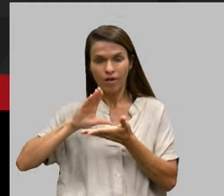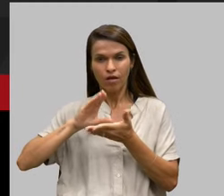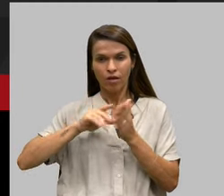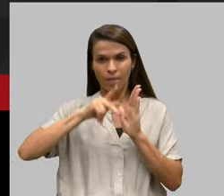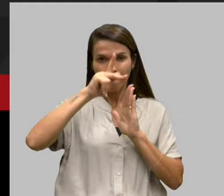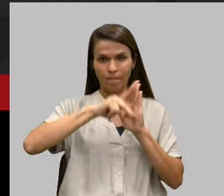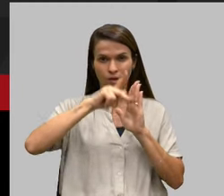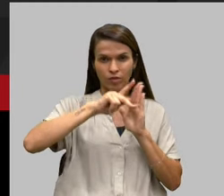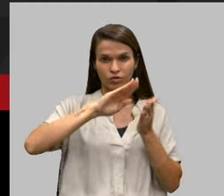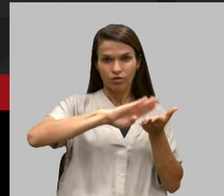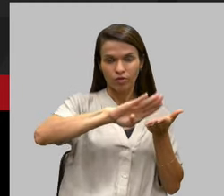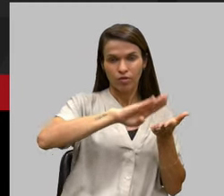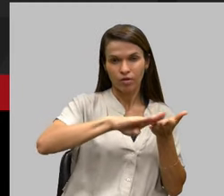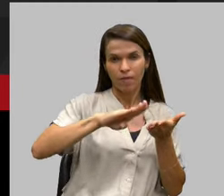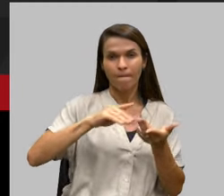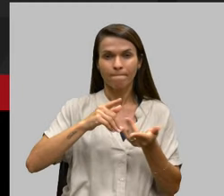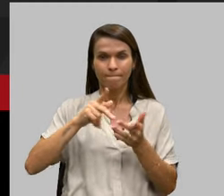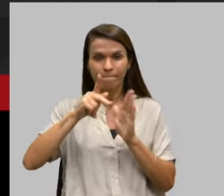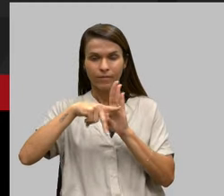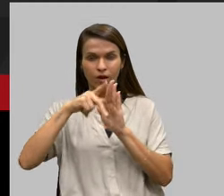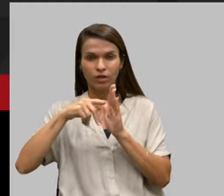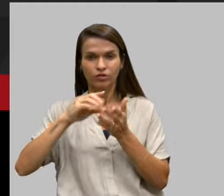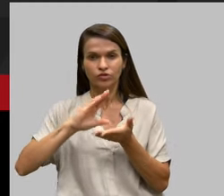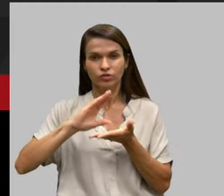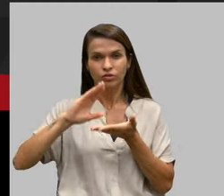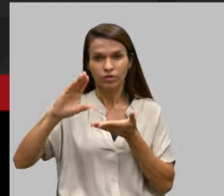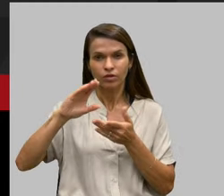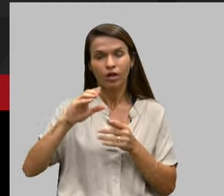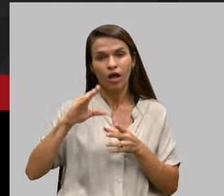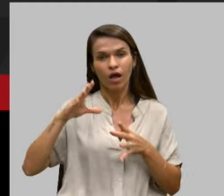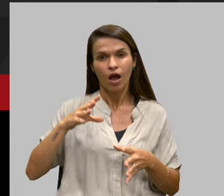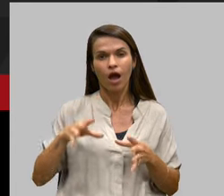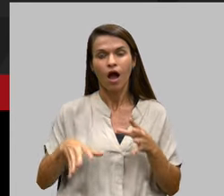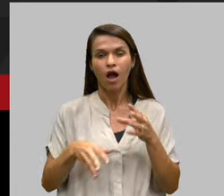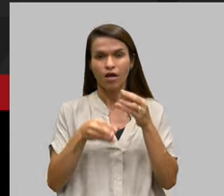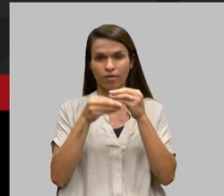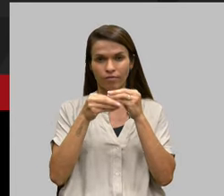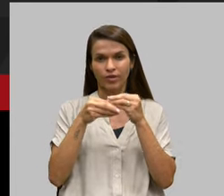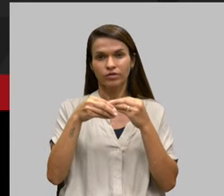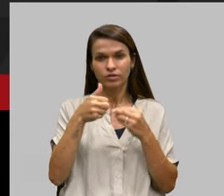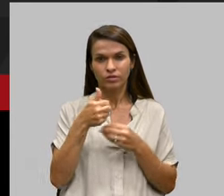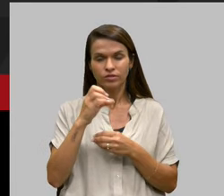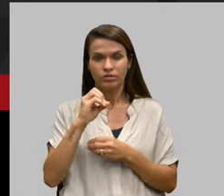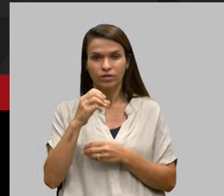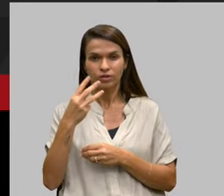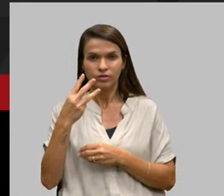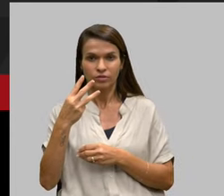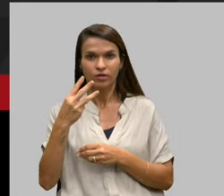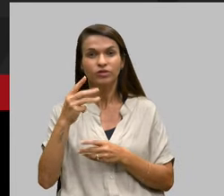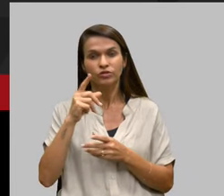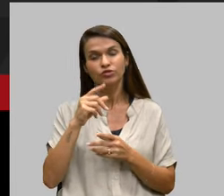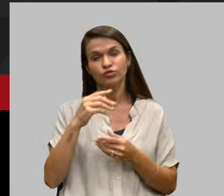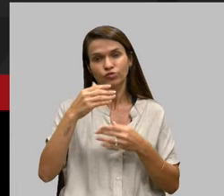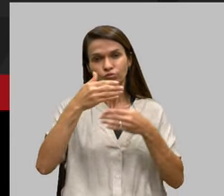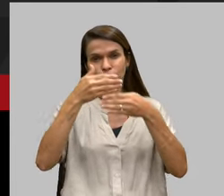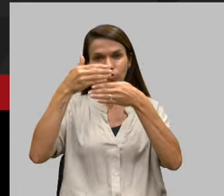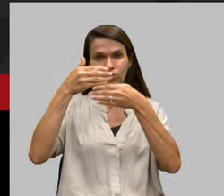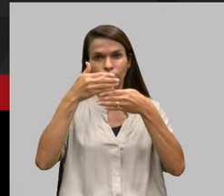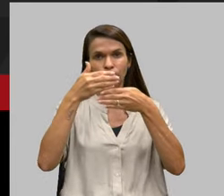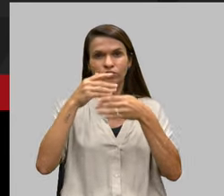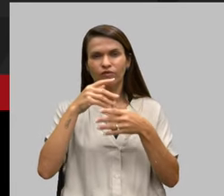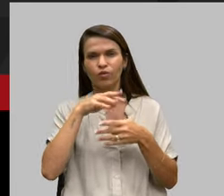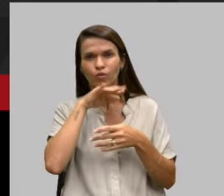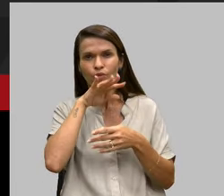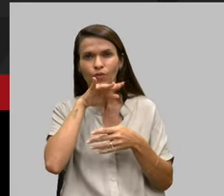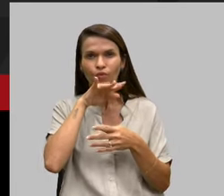de custeio nós temos a emenda 103 que obrigou ficou né Depois que pô aqui no pdf peço desculpas aí ficou ruim aqui a configuração